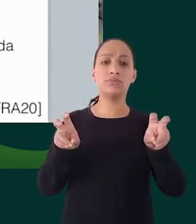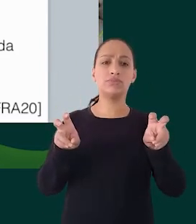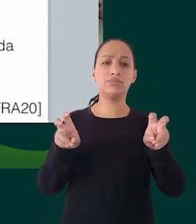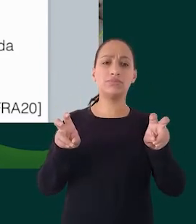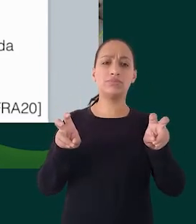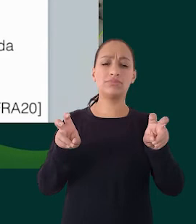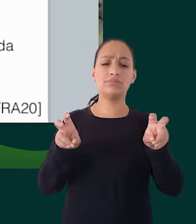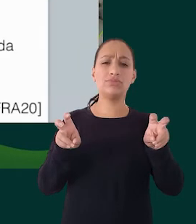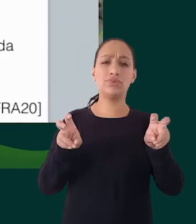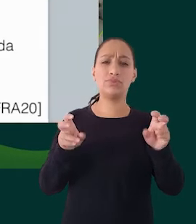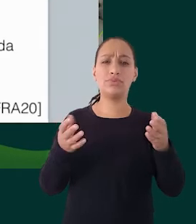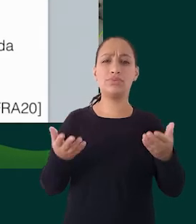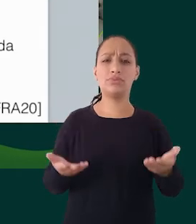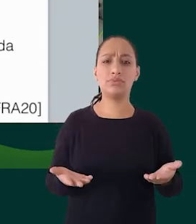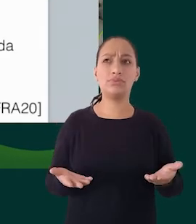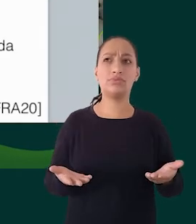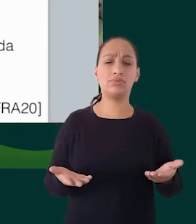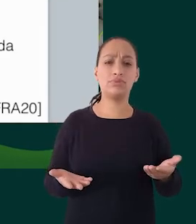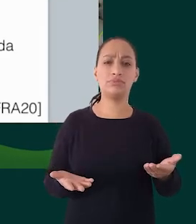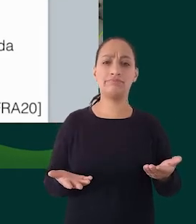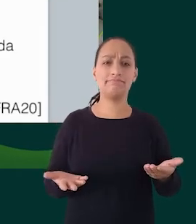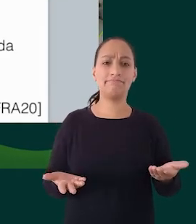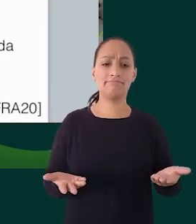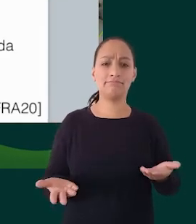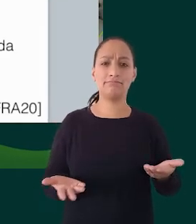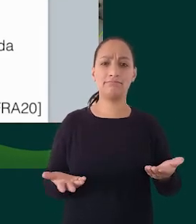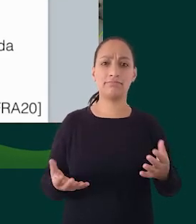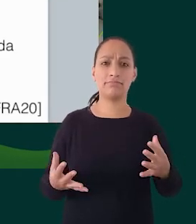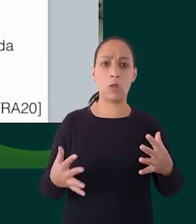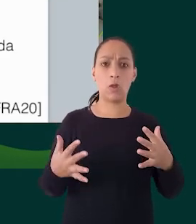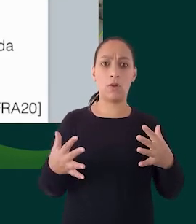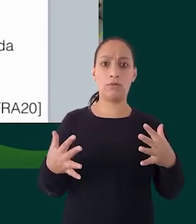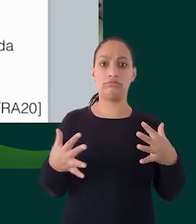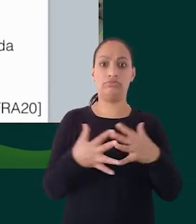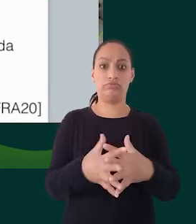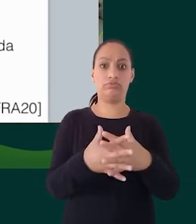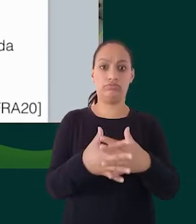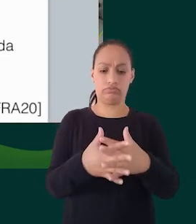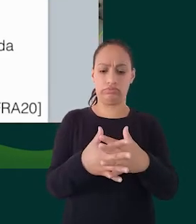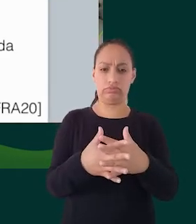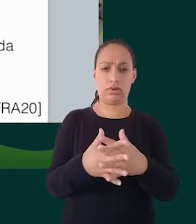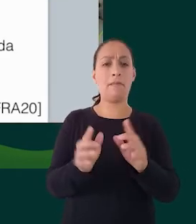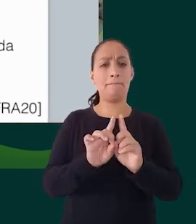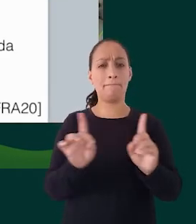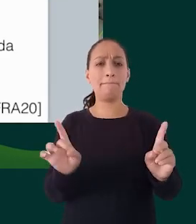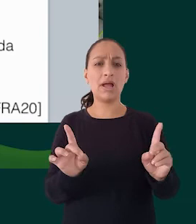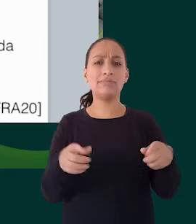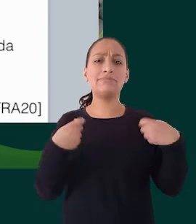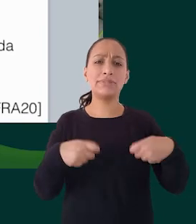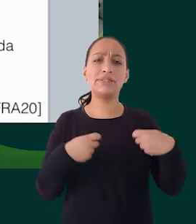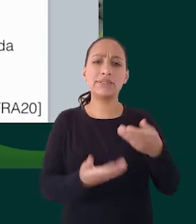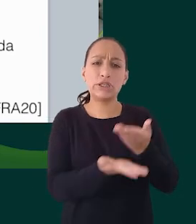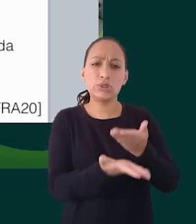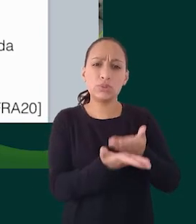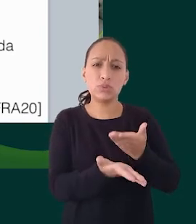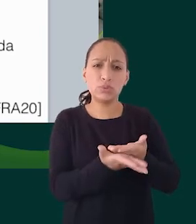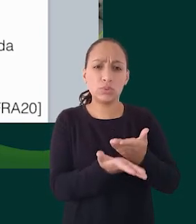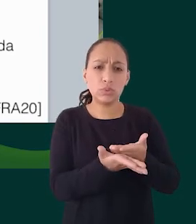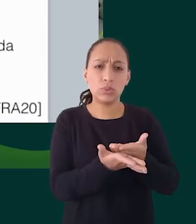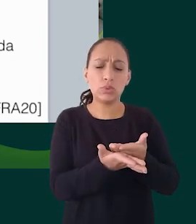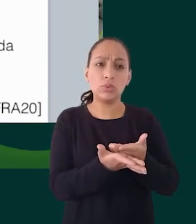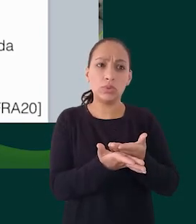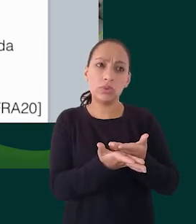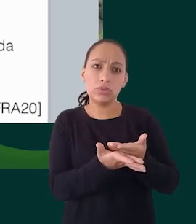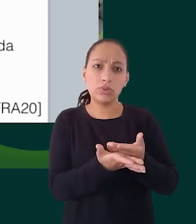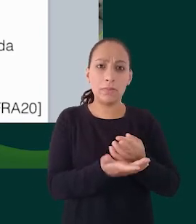não é um assunto de complexidade total, mas é preciso muito estudo para a gente chegar